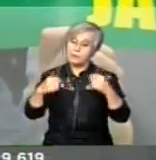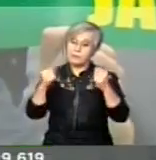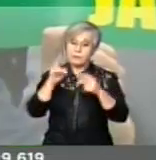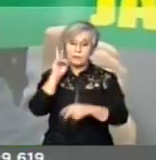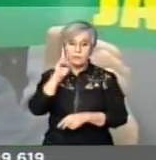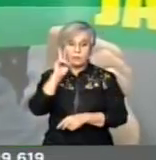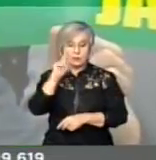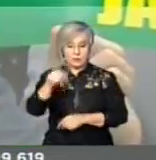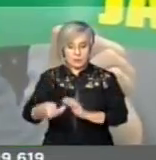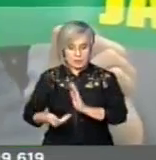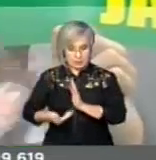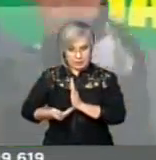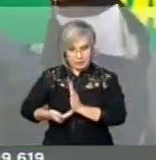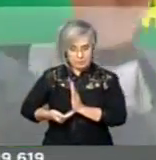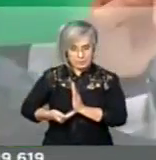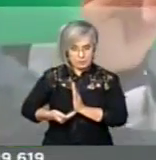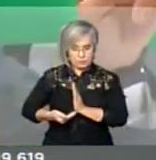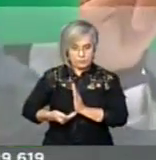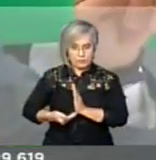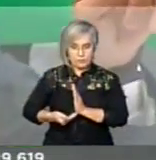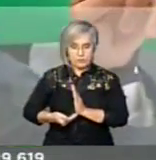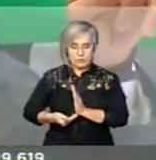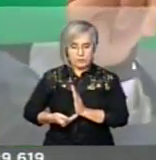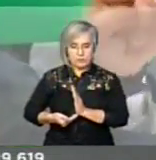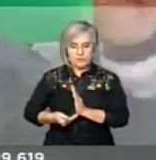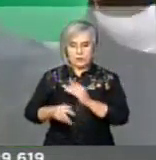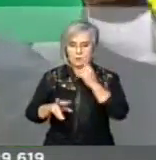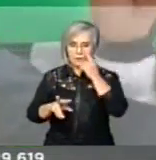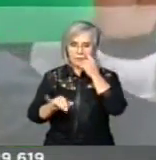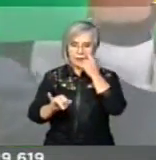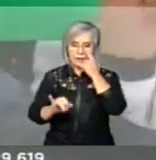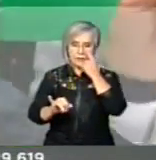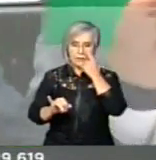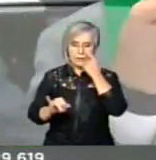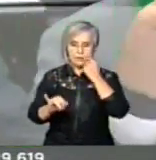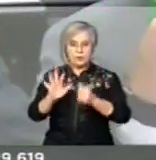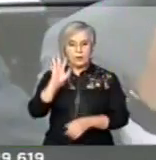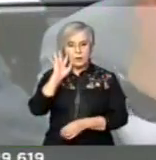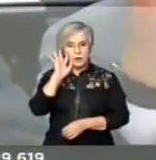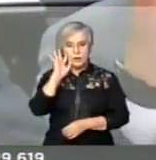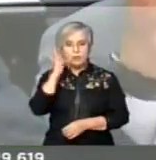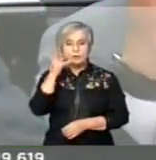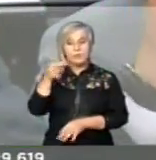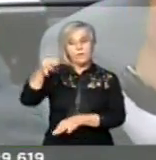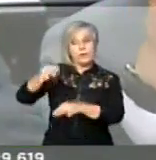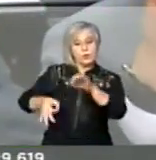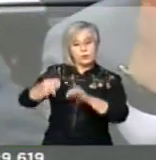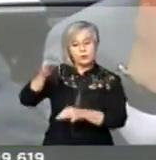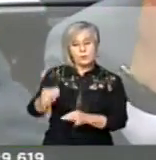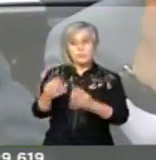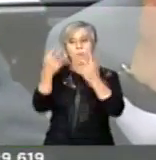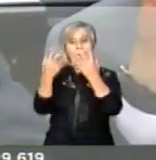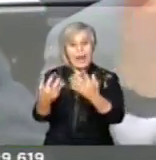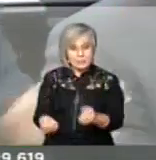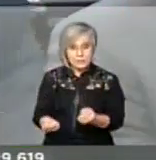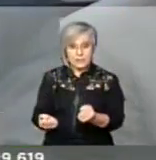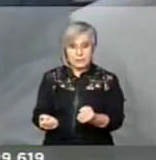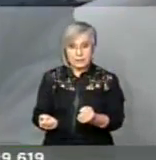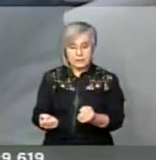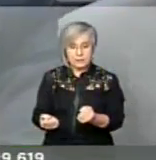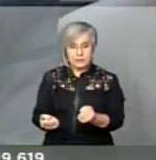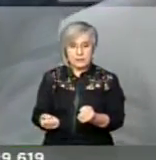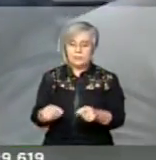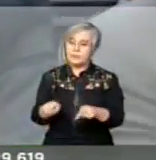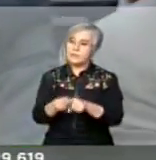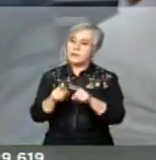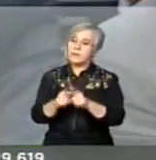cabe à Câmara dos Deputados apenas estabelecer o juízo de admissibilidade e autorizar